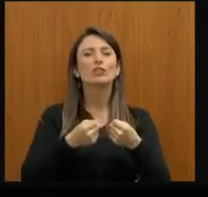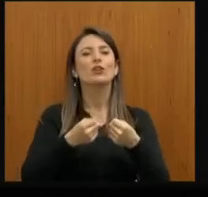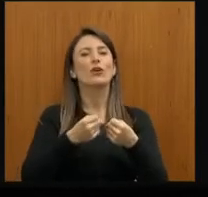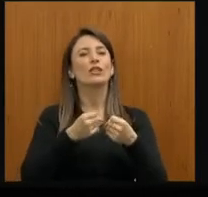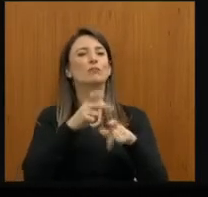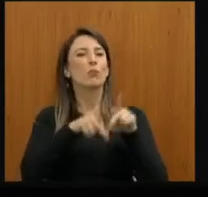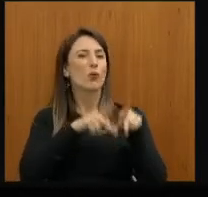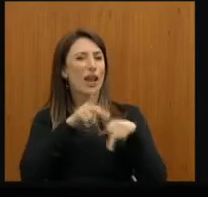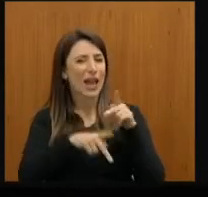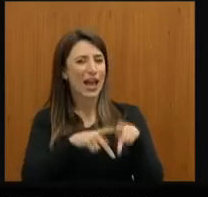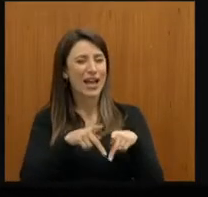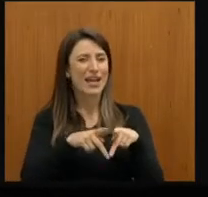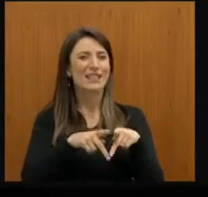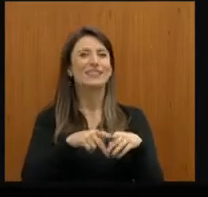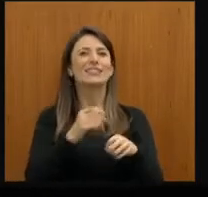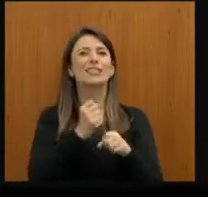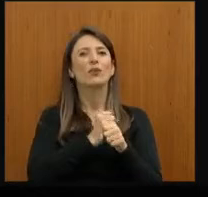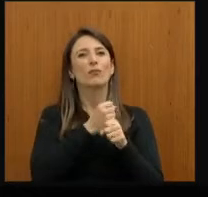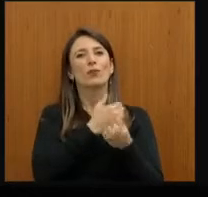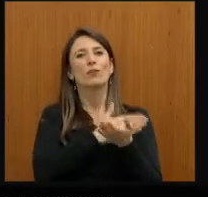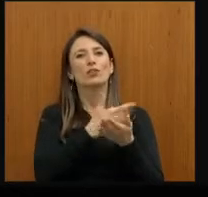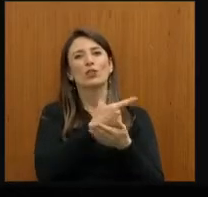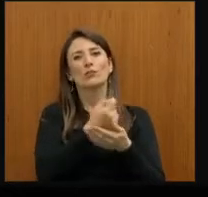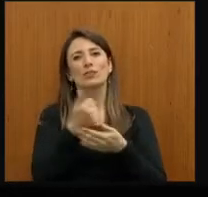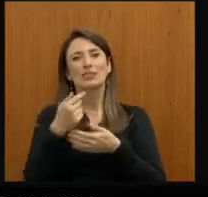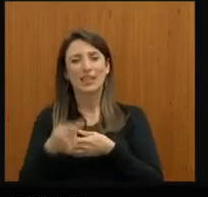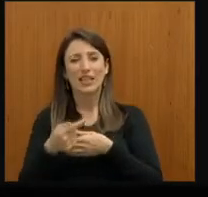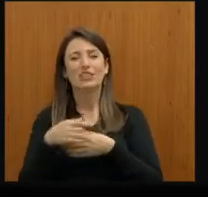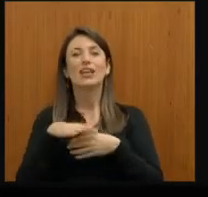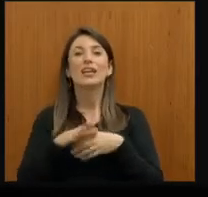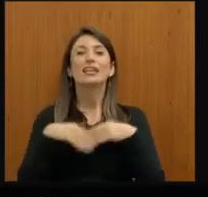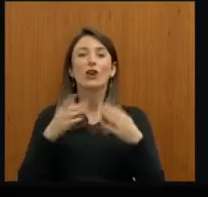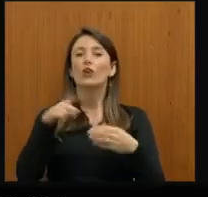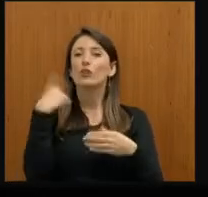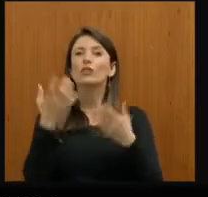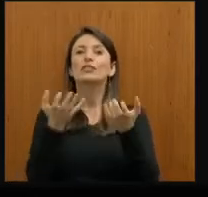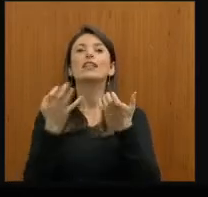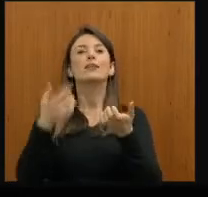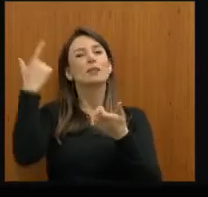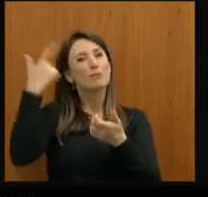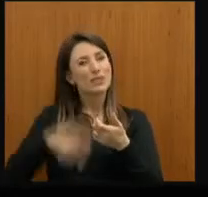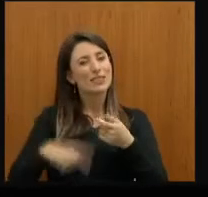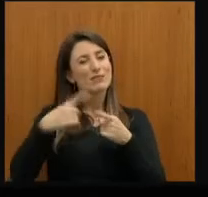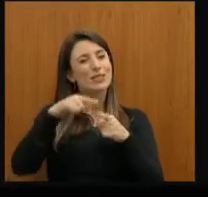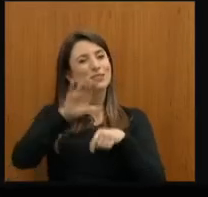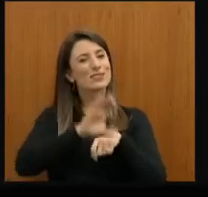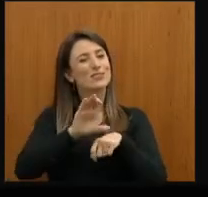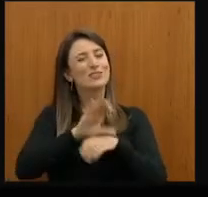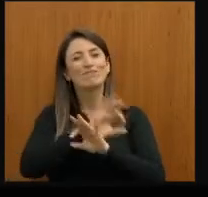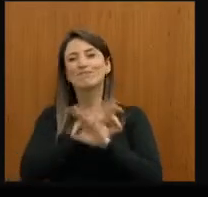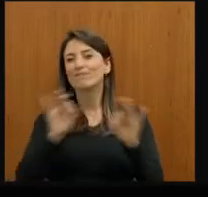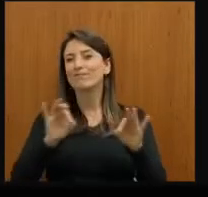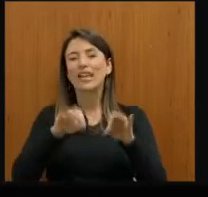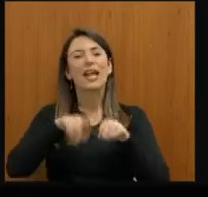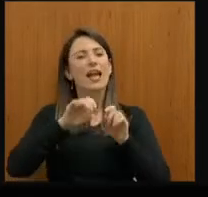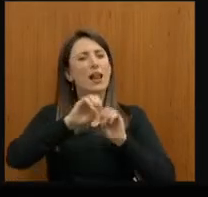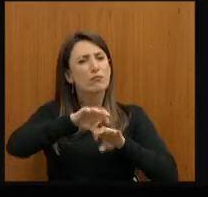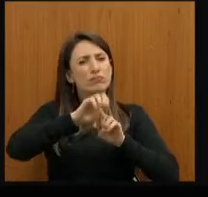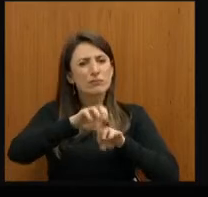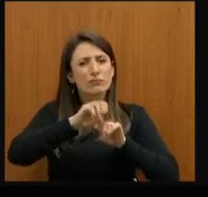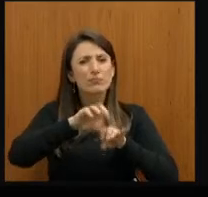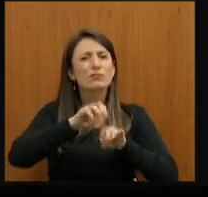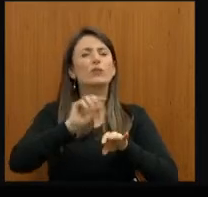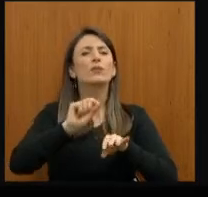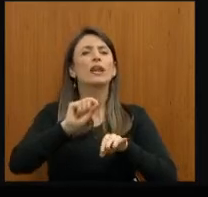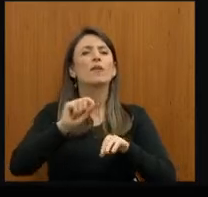e teve uma primeira edição lá né visciano Mas queremos também repetir Depois deste lado a capacitação de lideranças